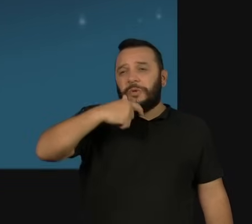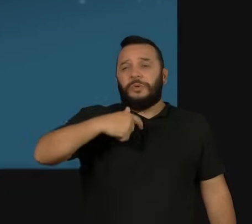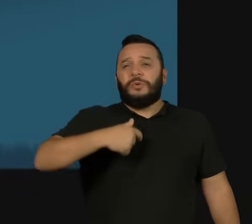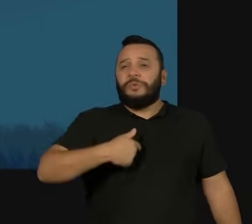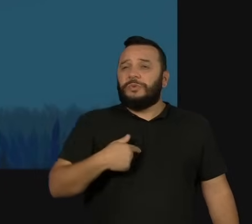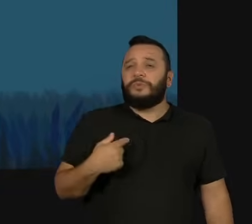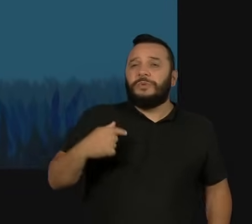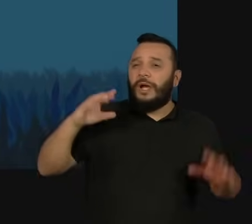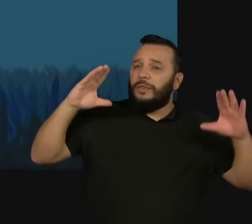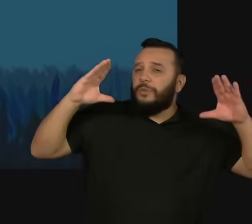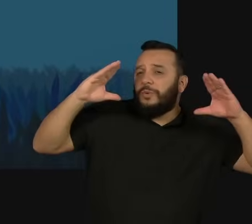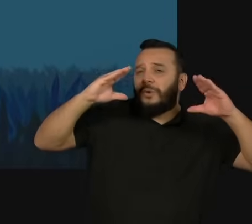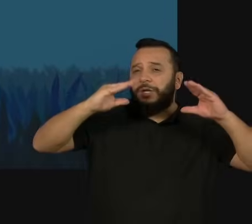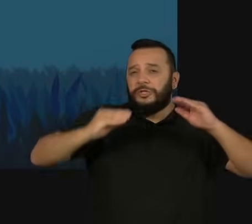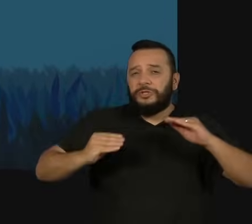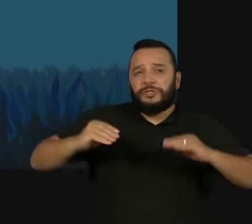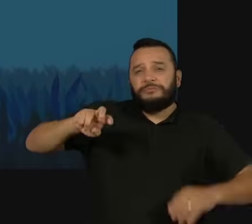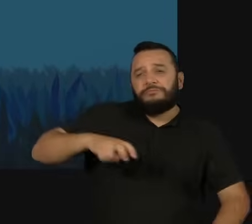solitário,